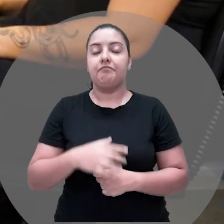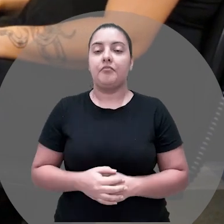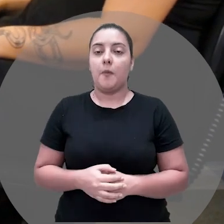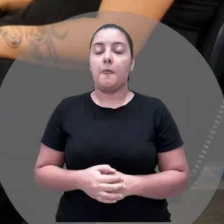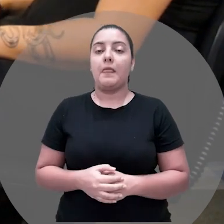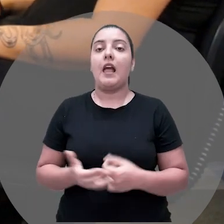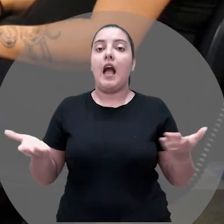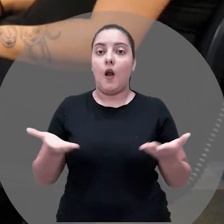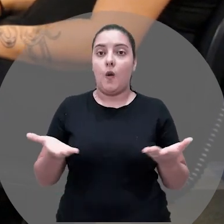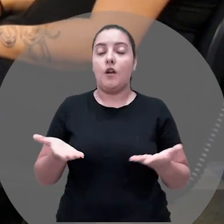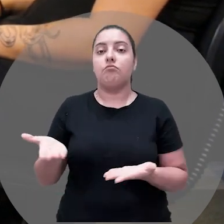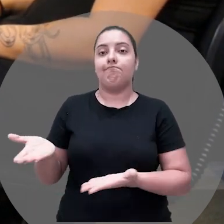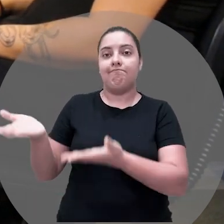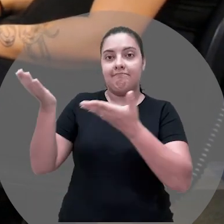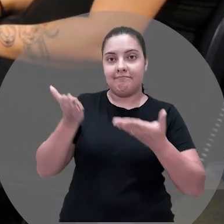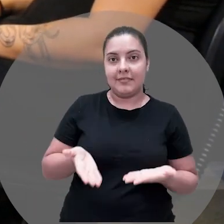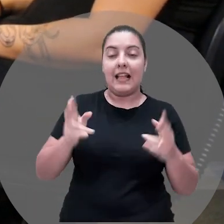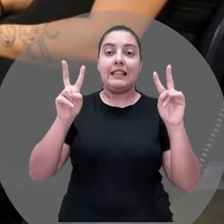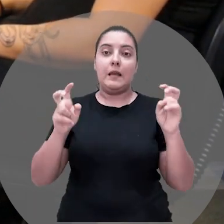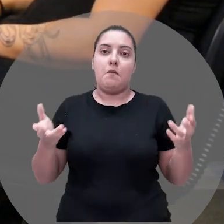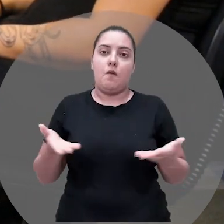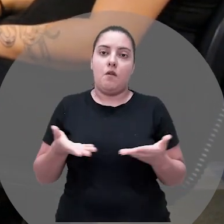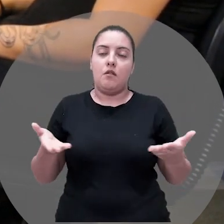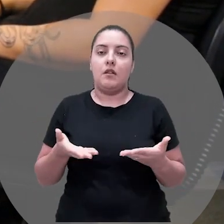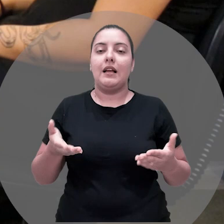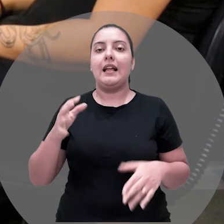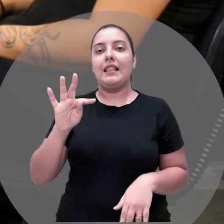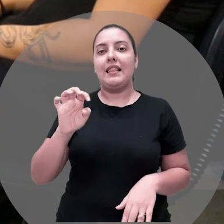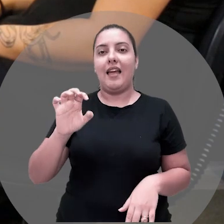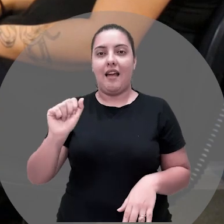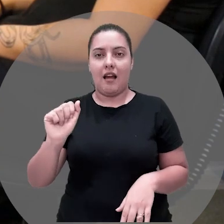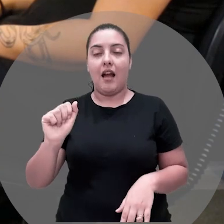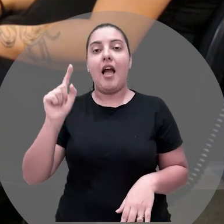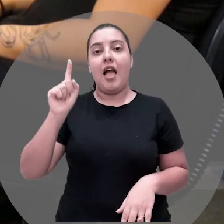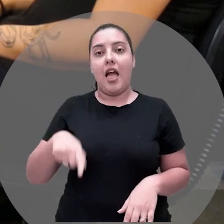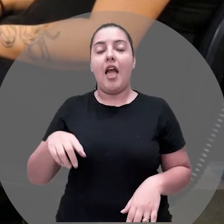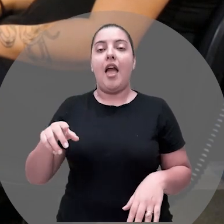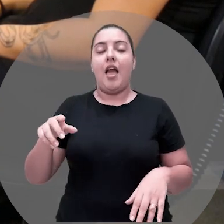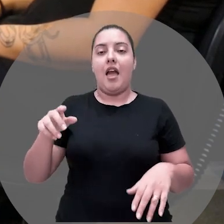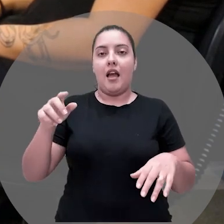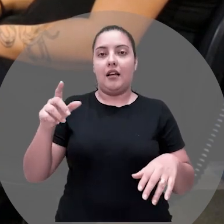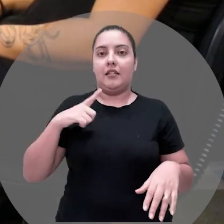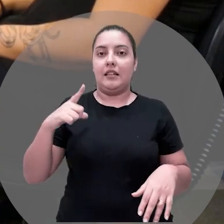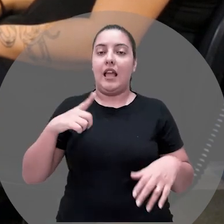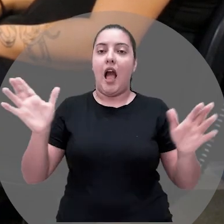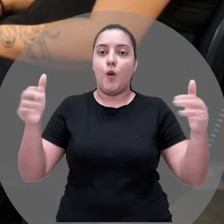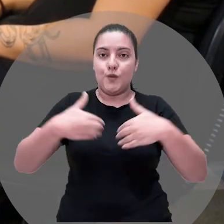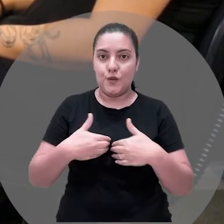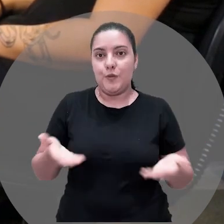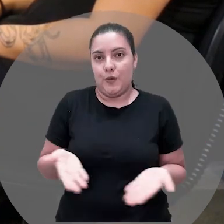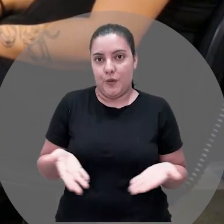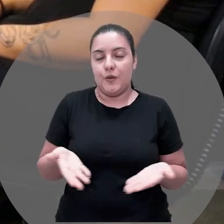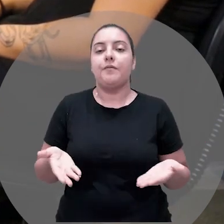massa e hoje a gente vai estar aqui recebendo né a temática de hoje é o tea né transtorno do espectro